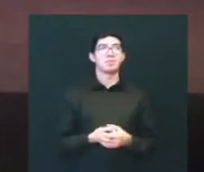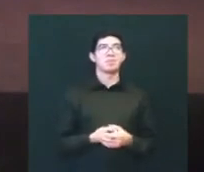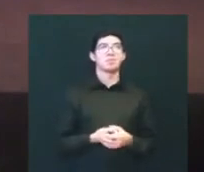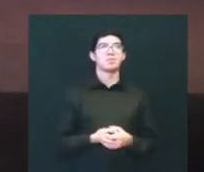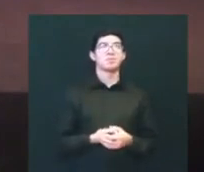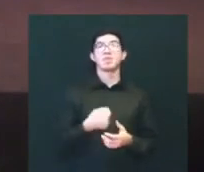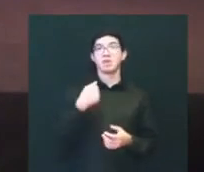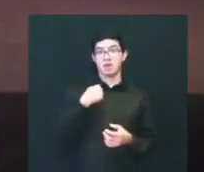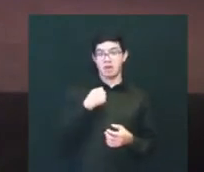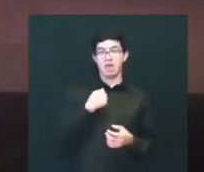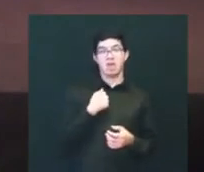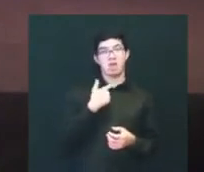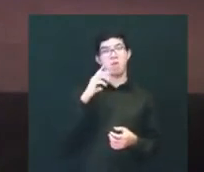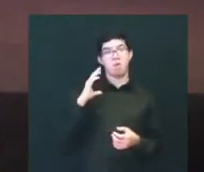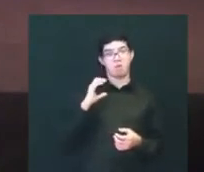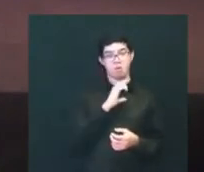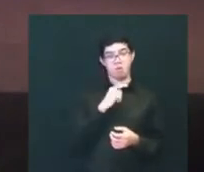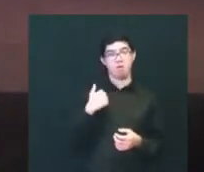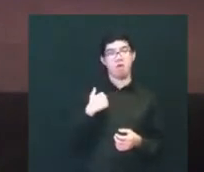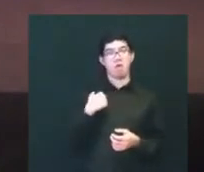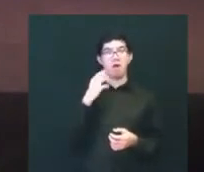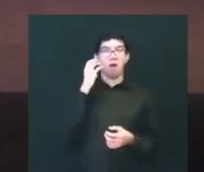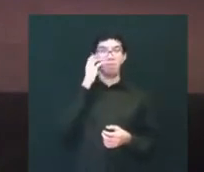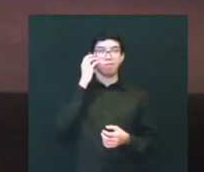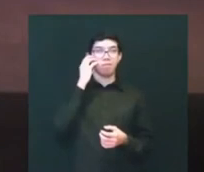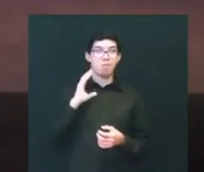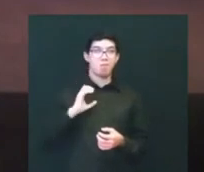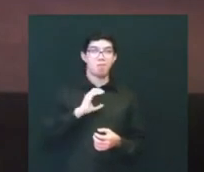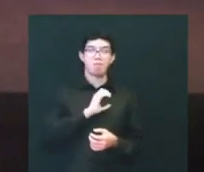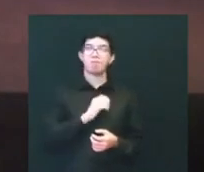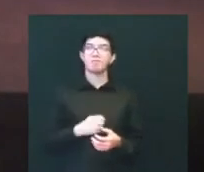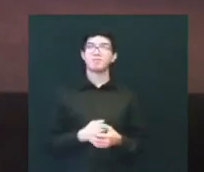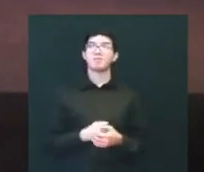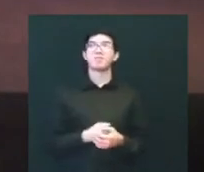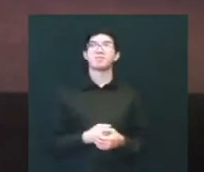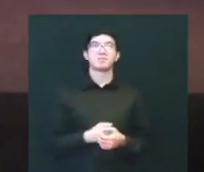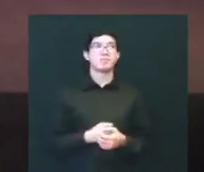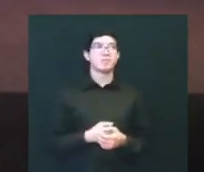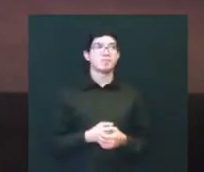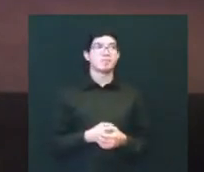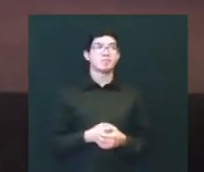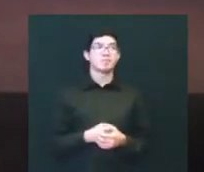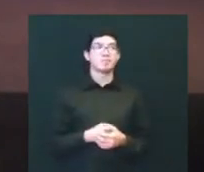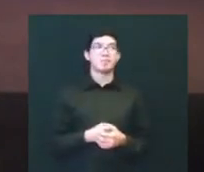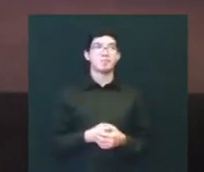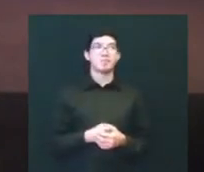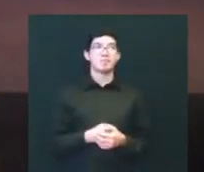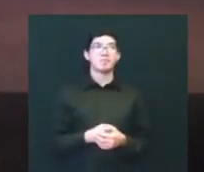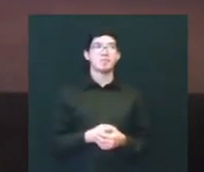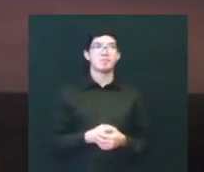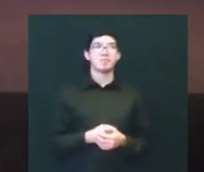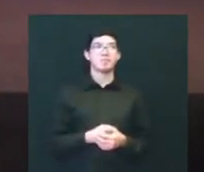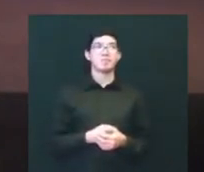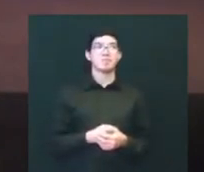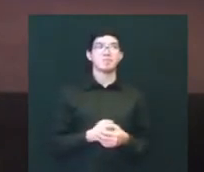Eu sou paciente oncológica de câncer de mama. E eu Daniela, um pouquinho mais à frente, por gentileza, mais próximo ao microfone. Acho que o problema é só a